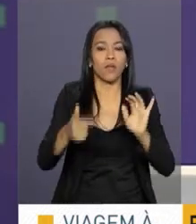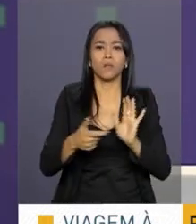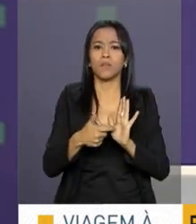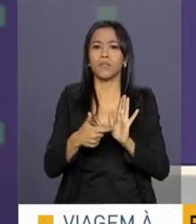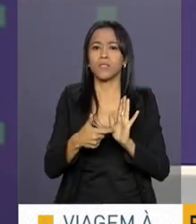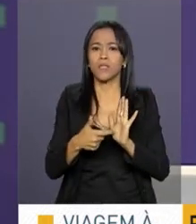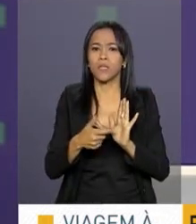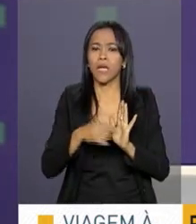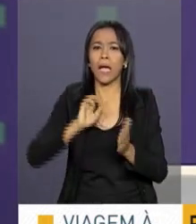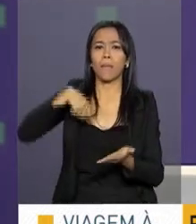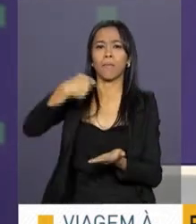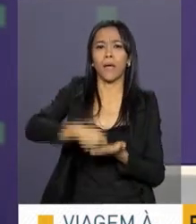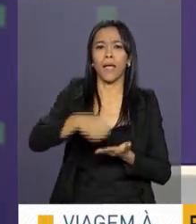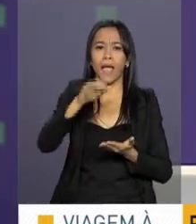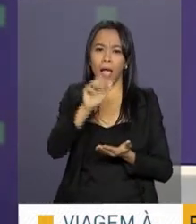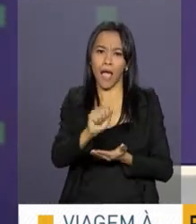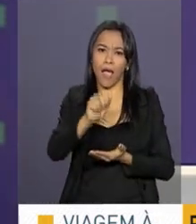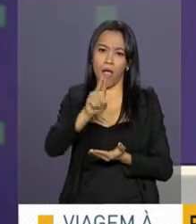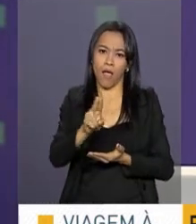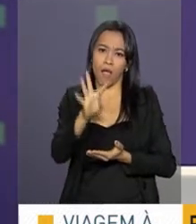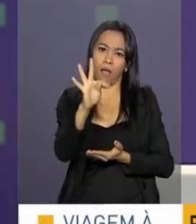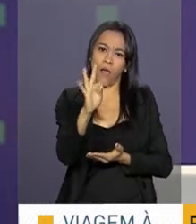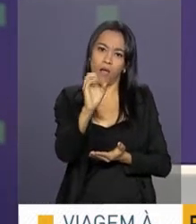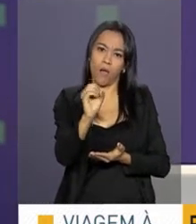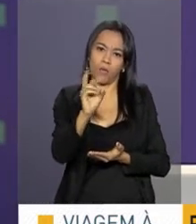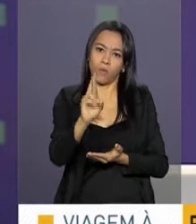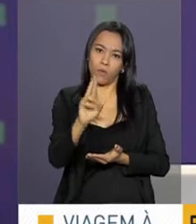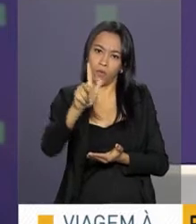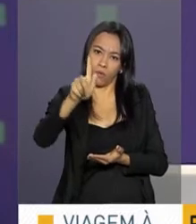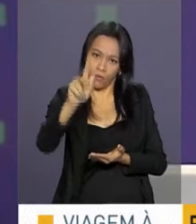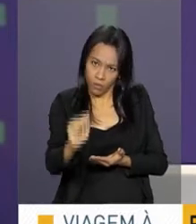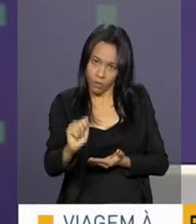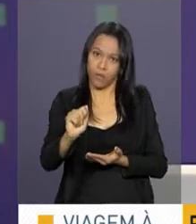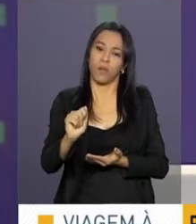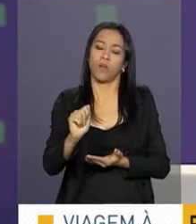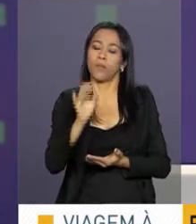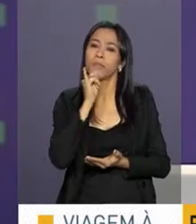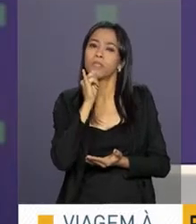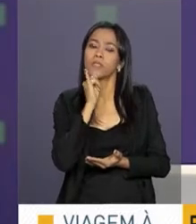das outorgas dos aeroportos, o que aqui, eu cito como